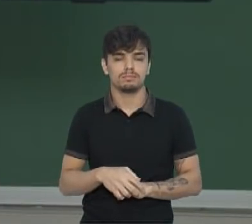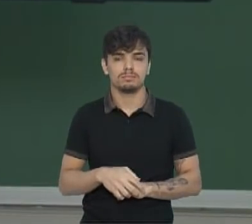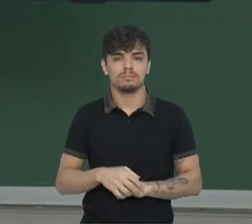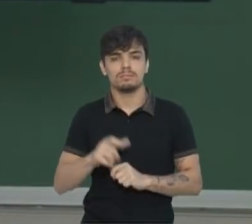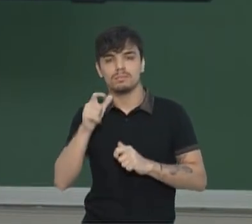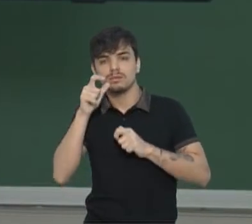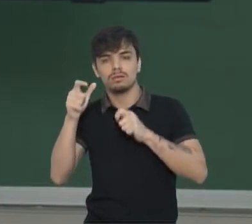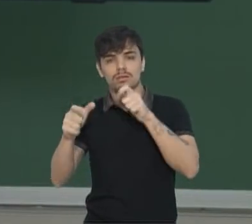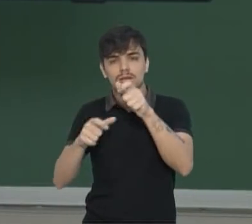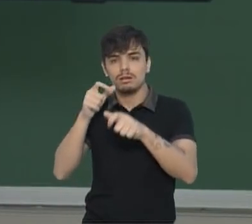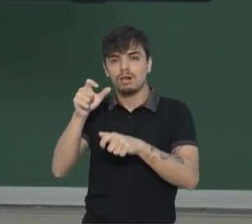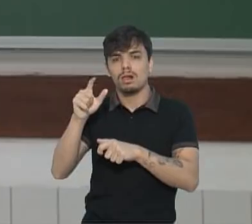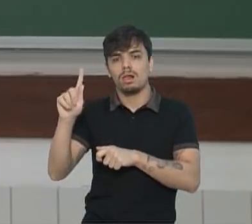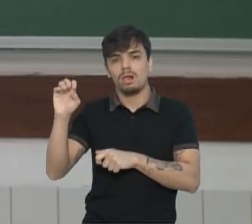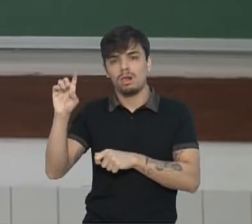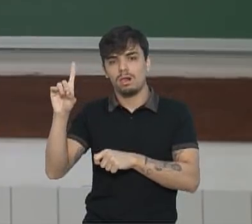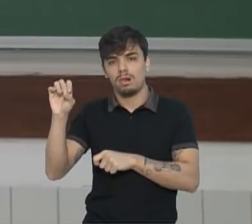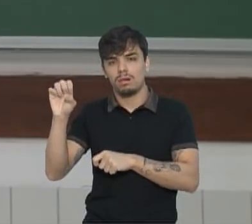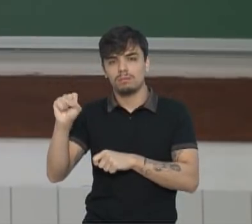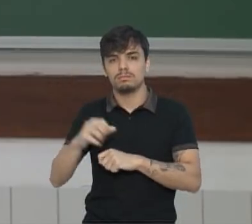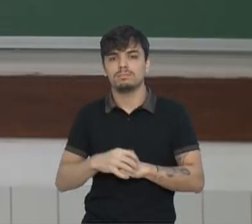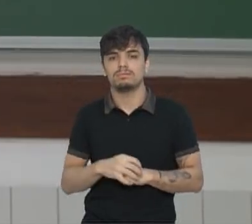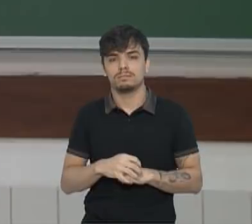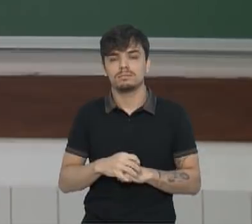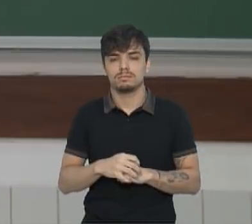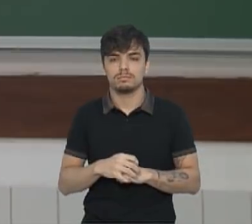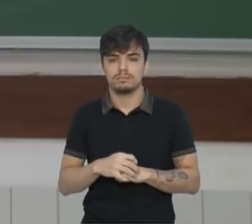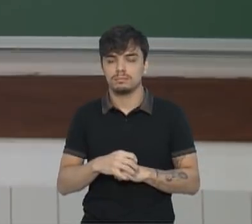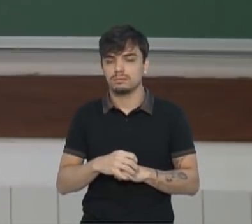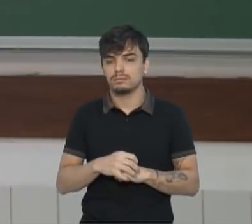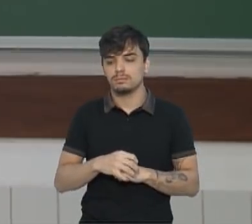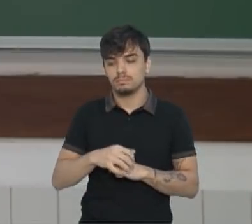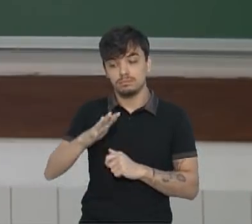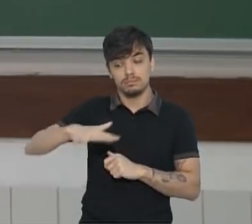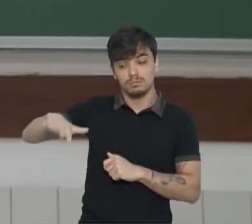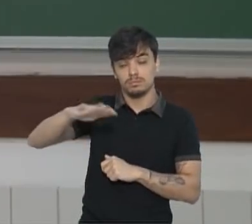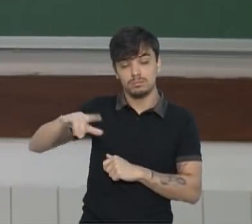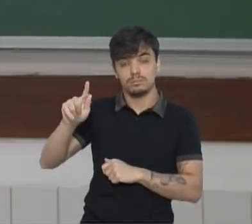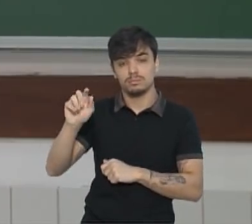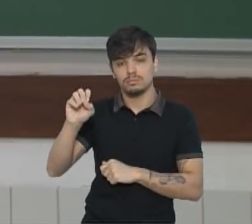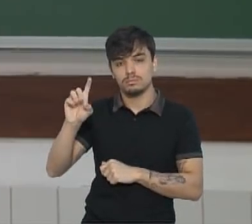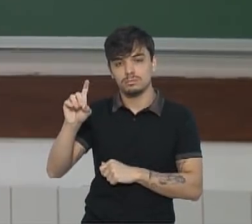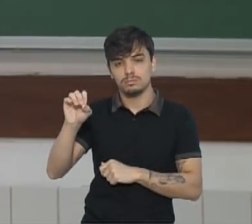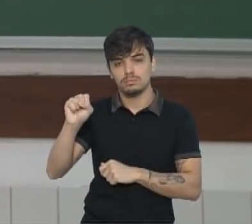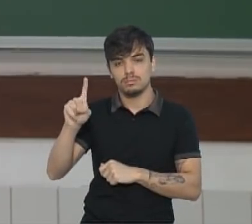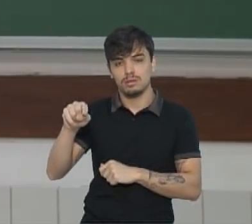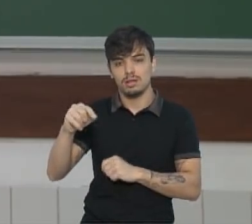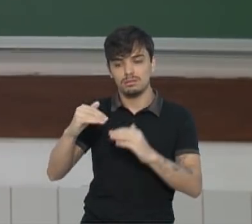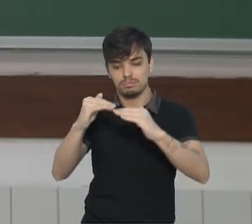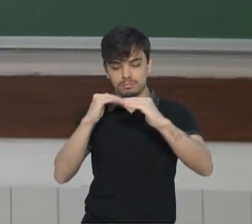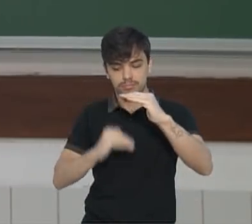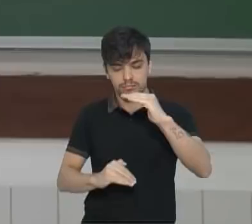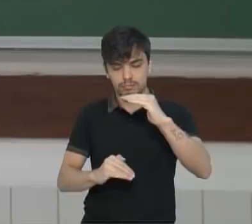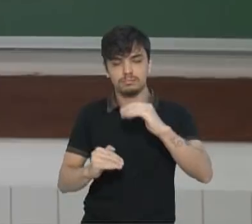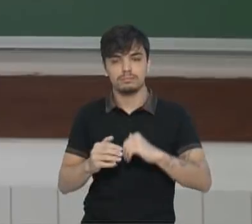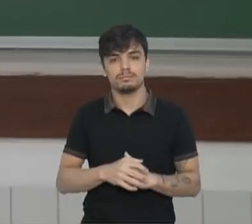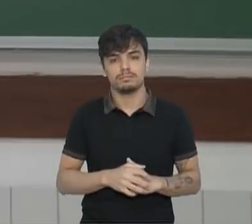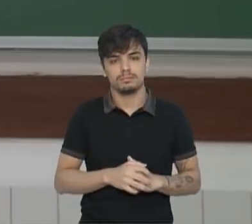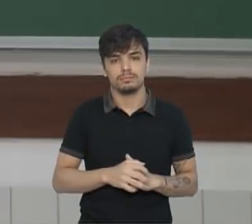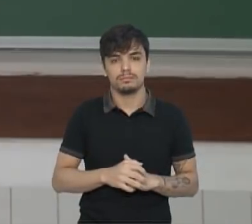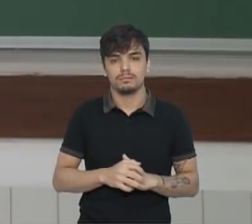os godos sem os godos realmente estarem ali, já que até para eles os godos eram considerados inferiores, né? Que